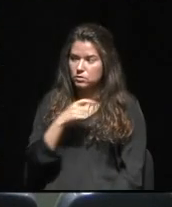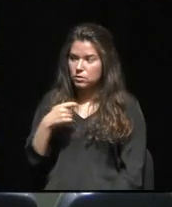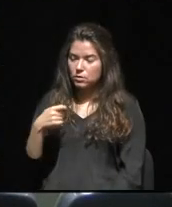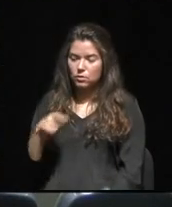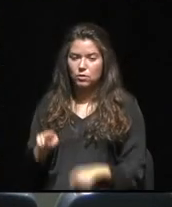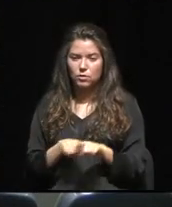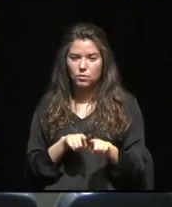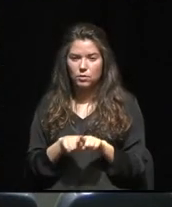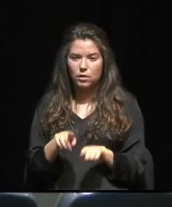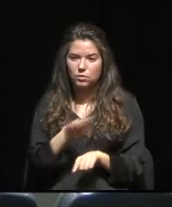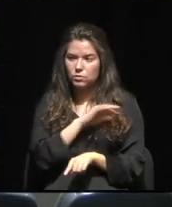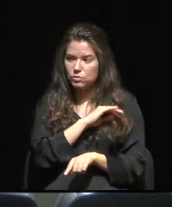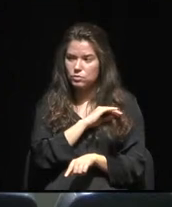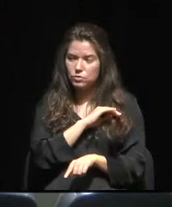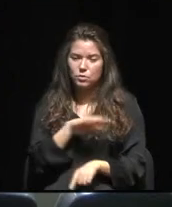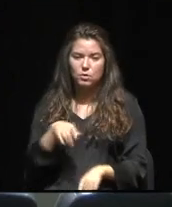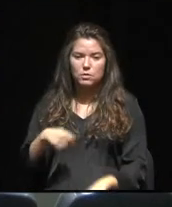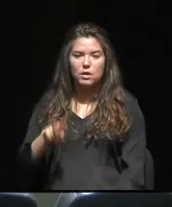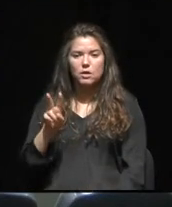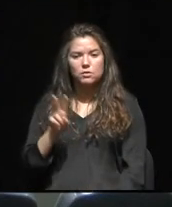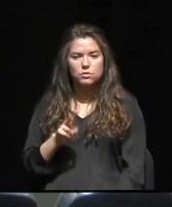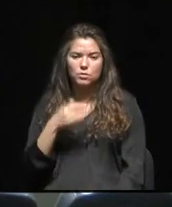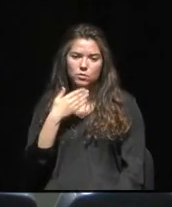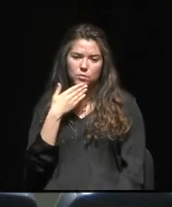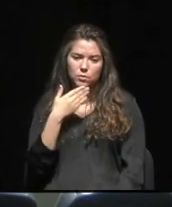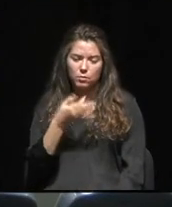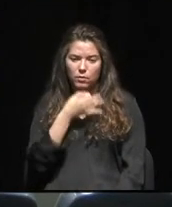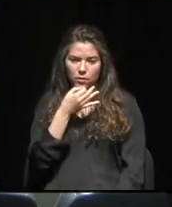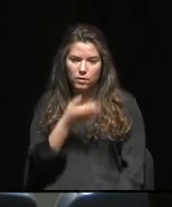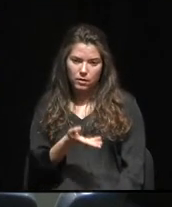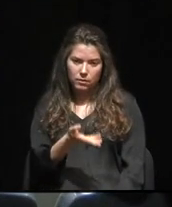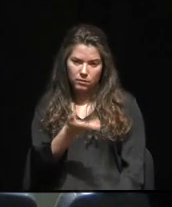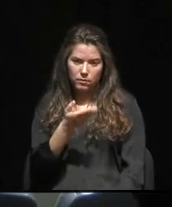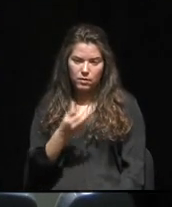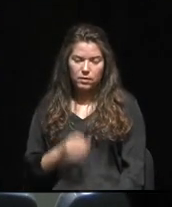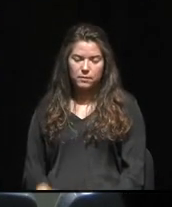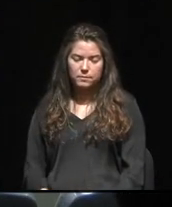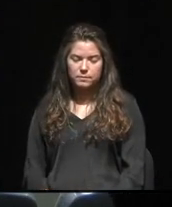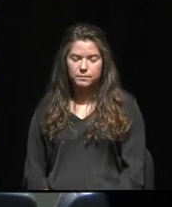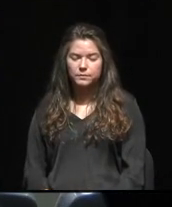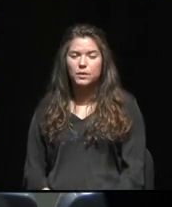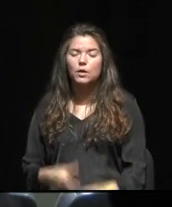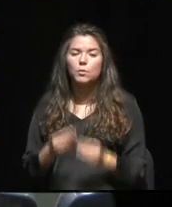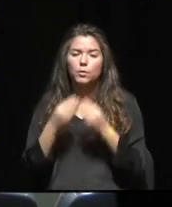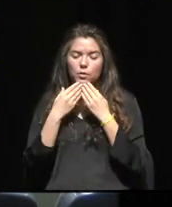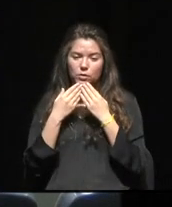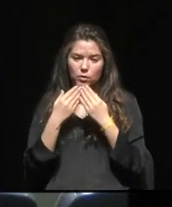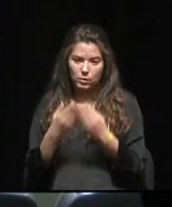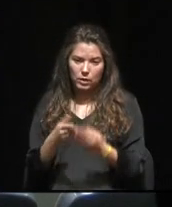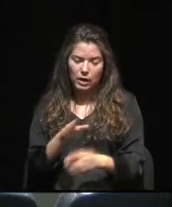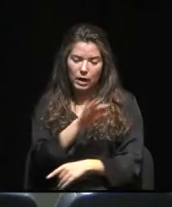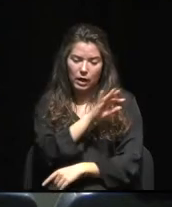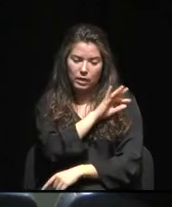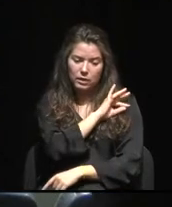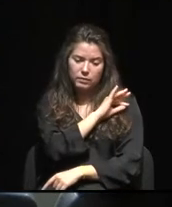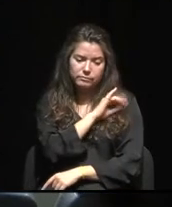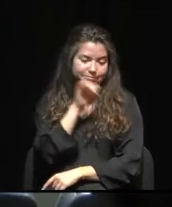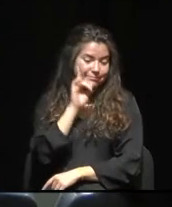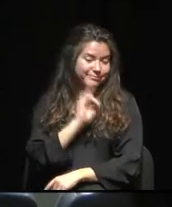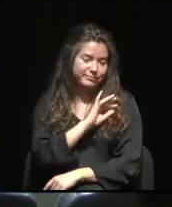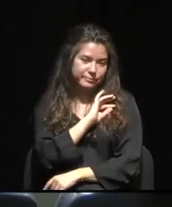vice-presidente pediu a palavra Irei passar a palavra ao senhor presidente em exercício Muito obrigado senhora